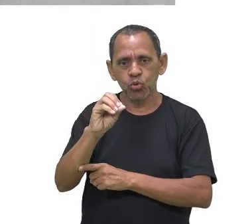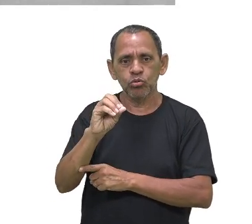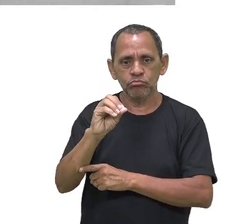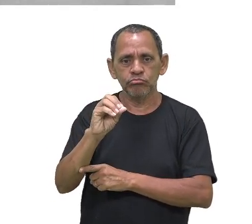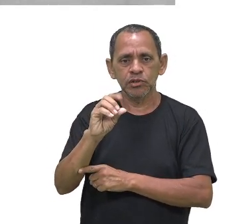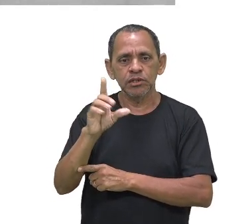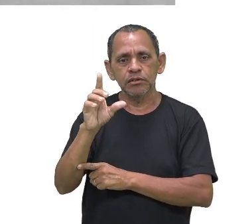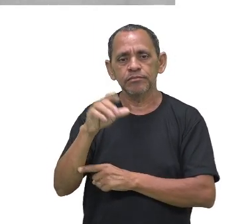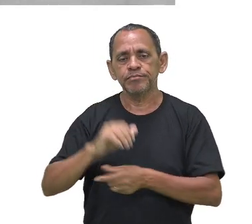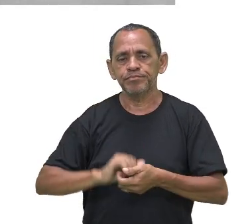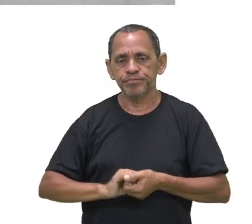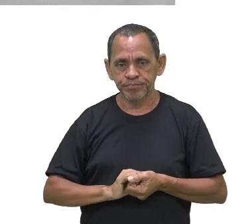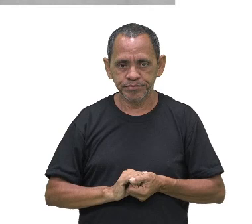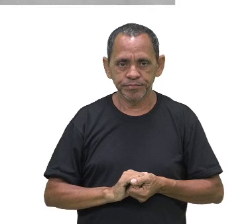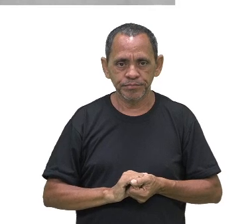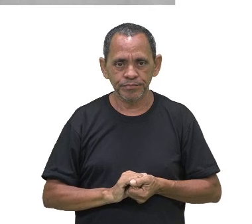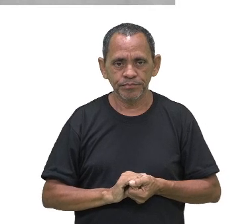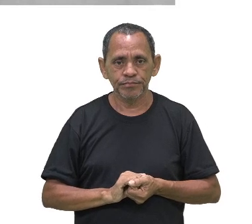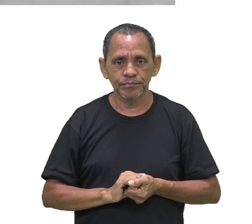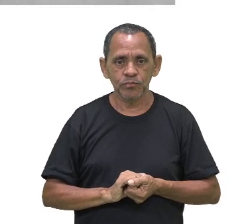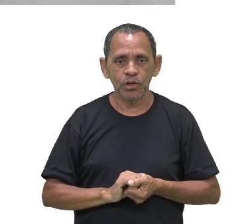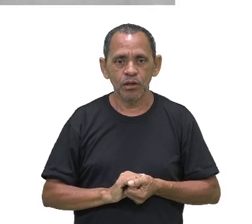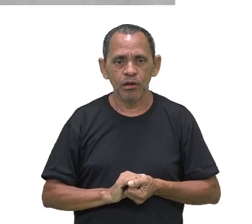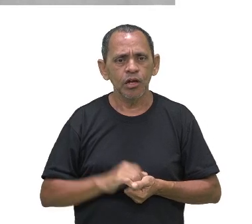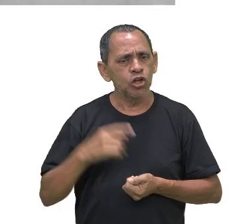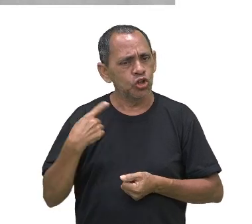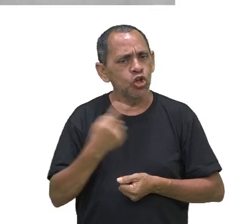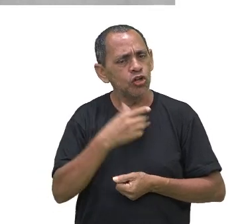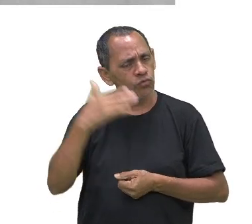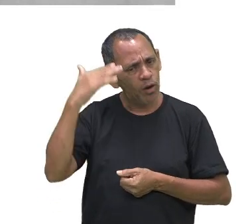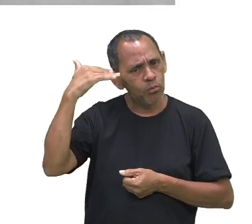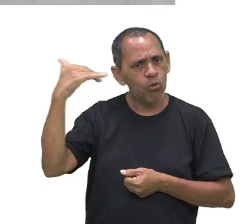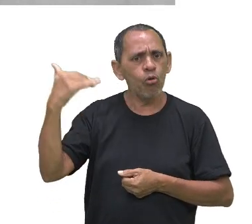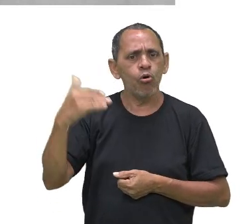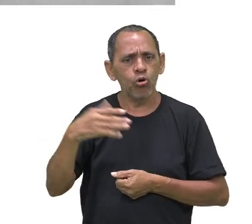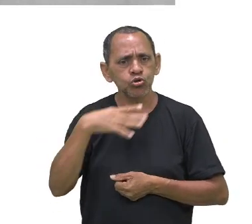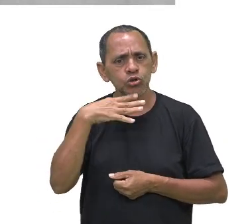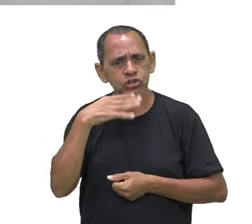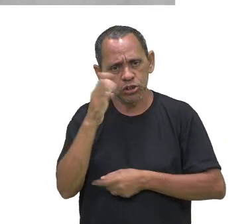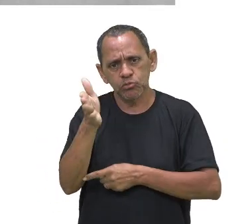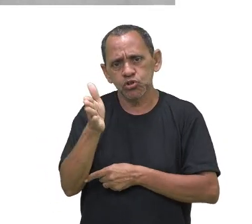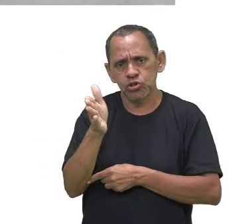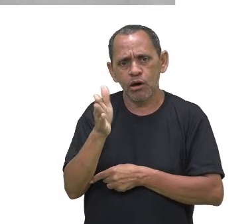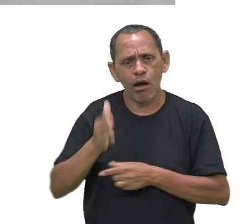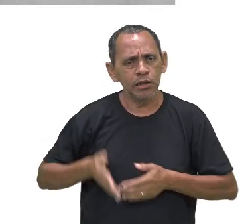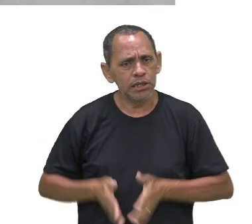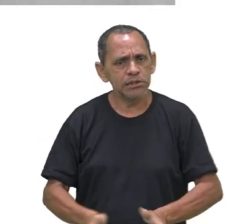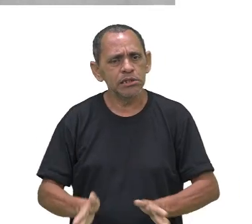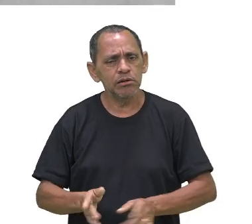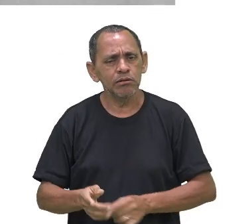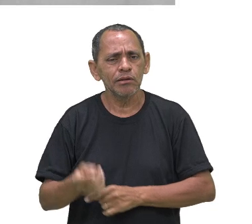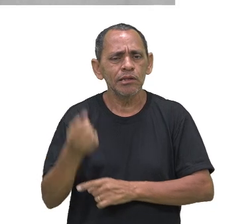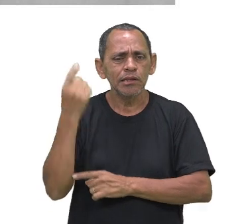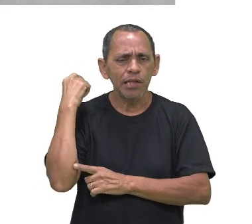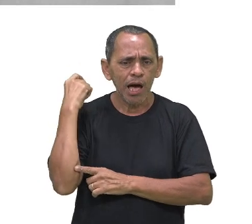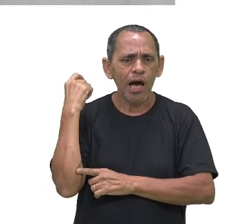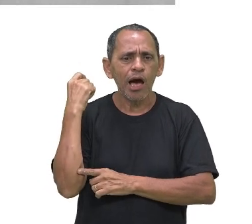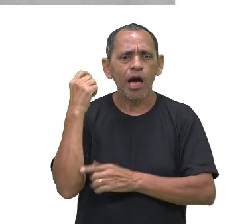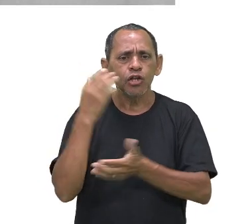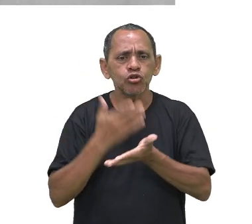Caio da Silva Prado Júnior, mas para nós ele é Caio Prado Júnior, que nasceu lá no início do século